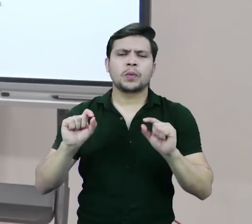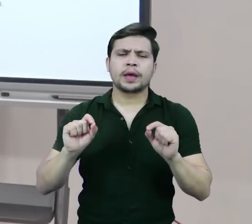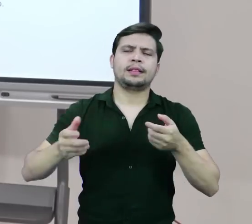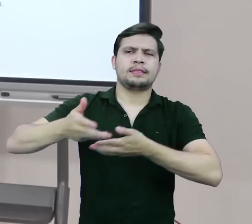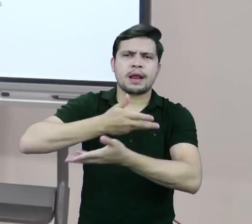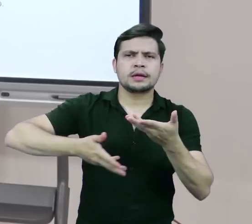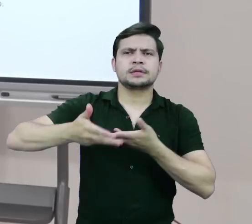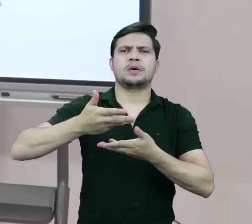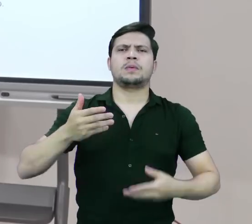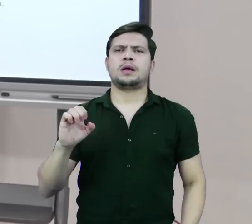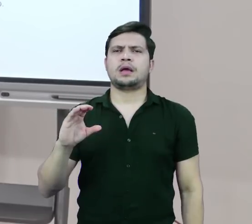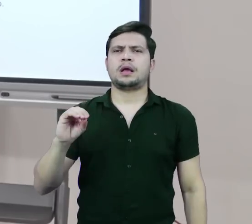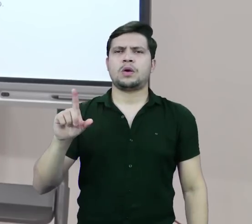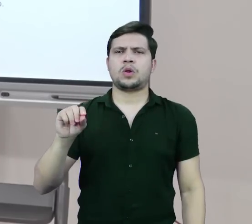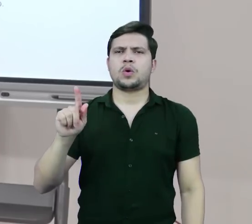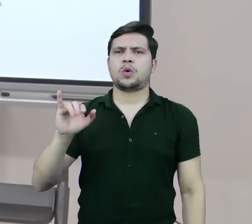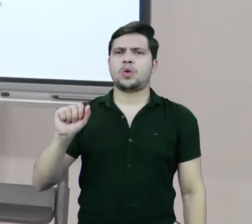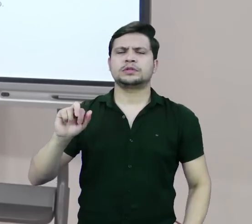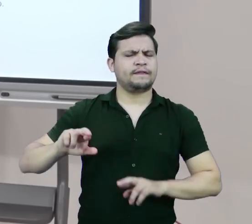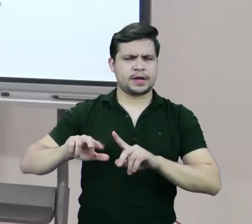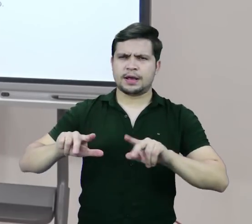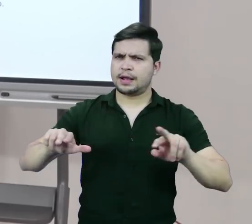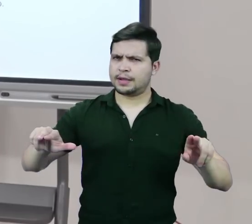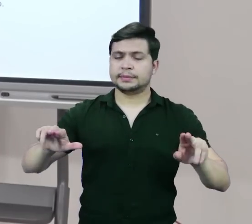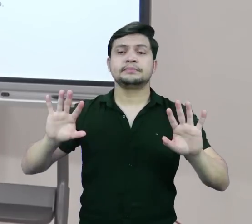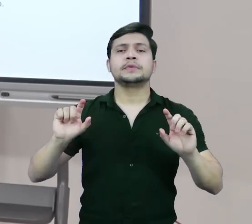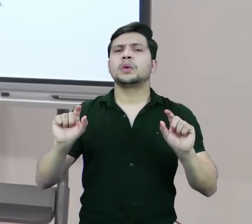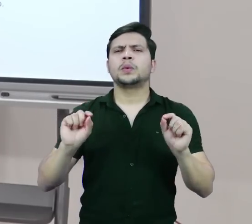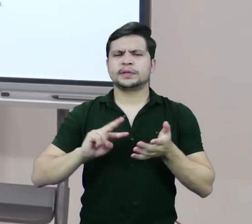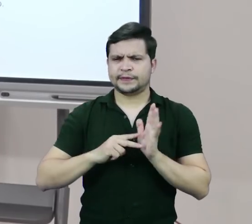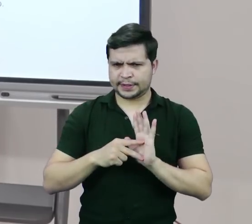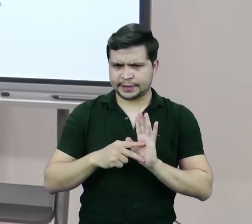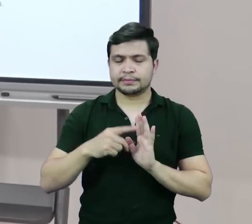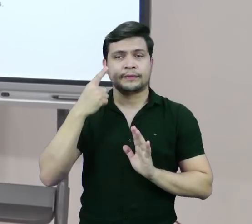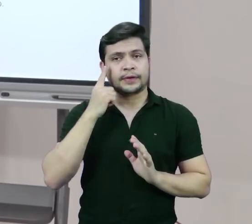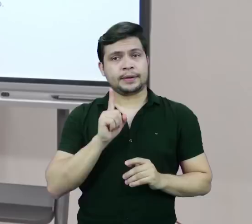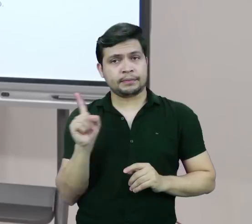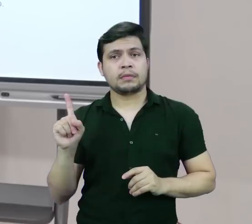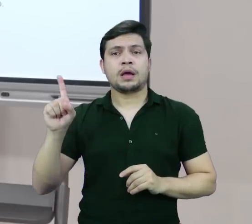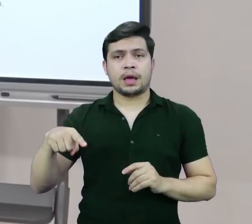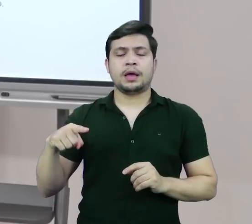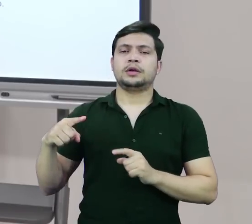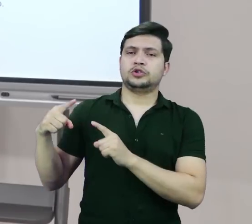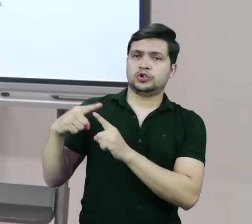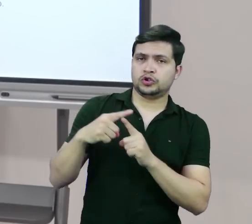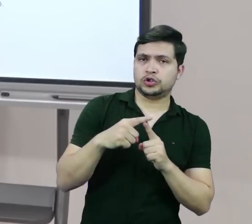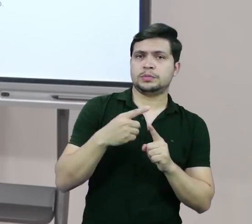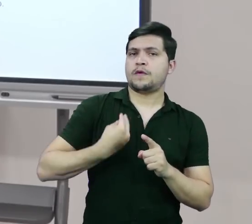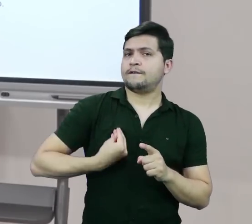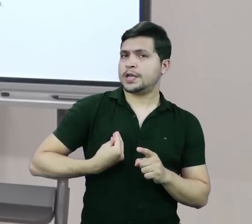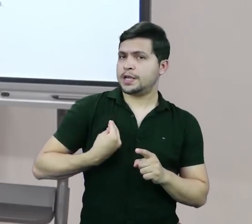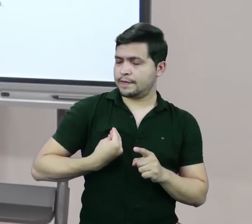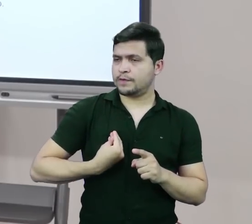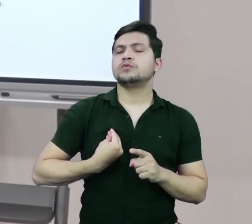E esses seres vivos, eles vivem nessa cadeia, nessa teia alimentar, né? E o que é isso? É uma sequência de seres vivos na qual um serve